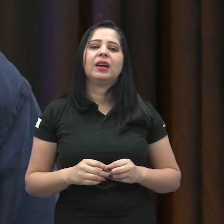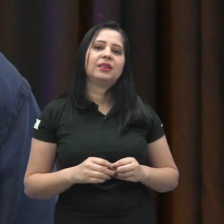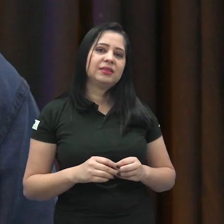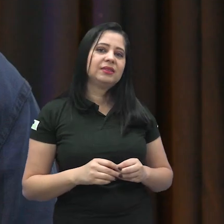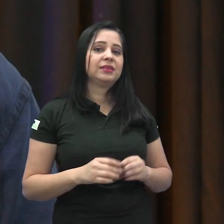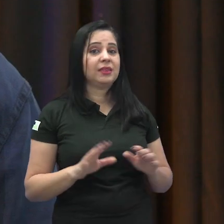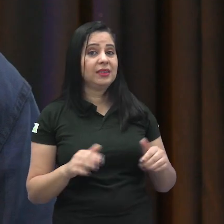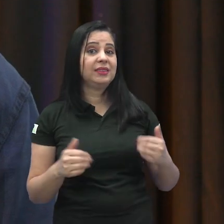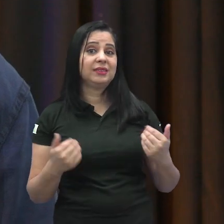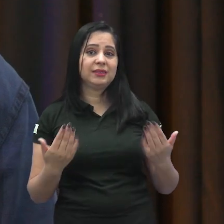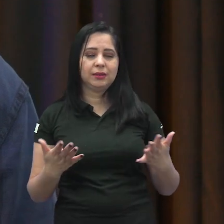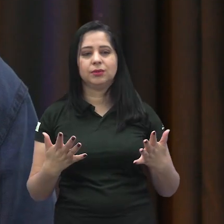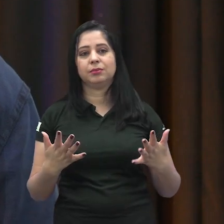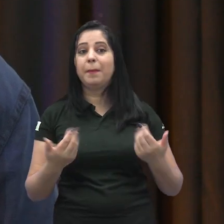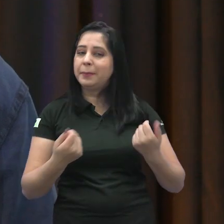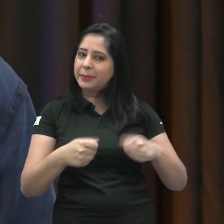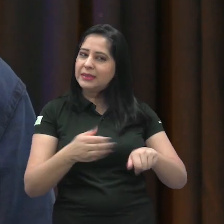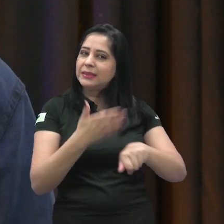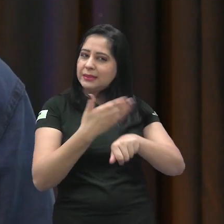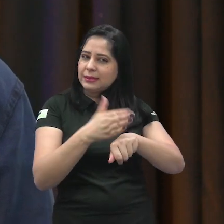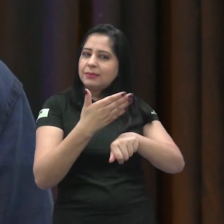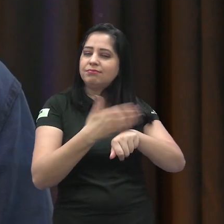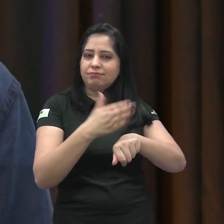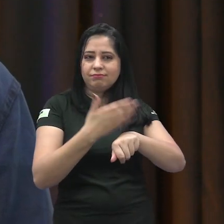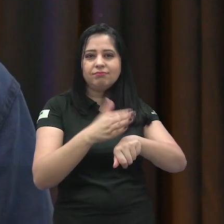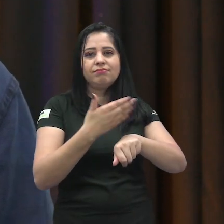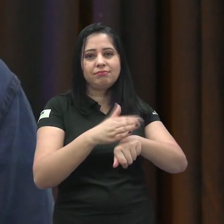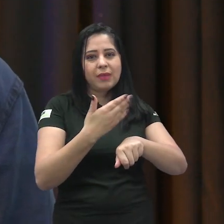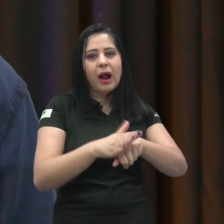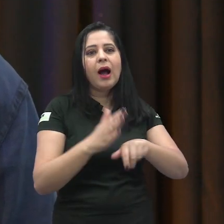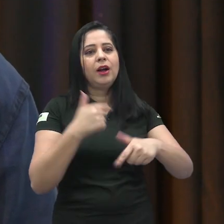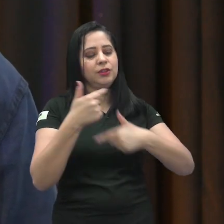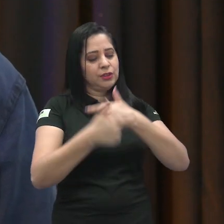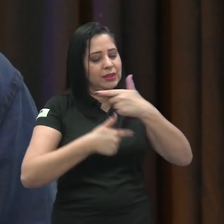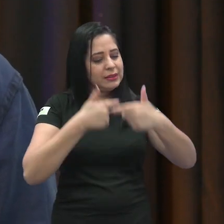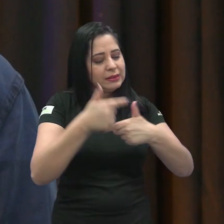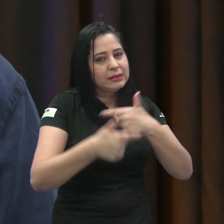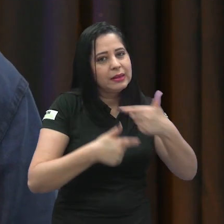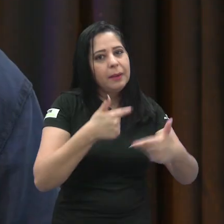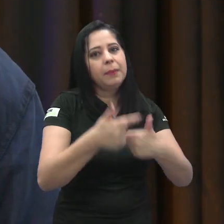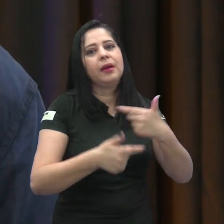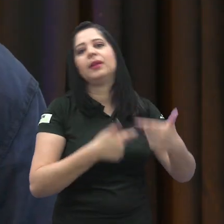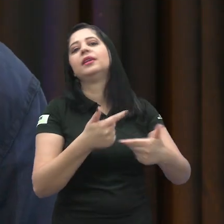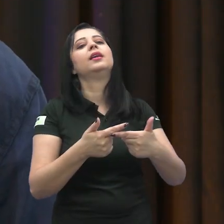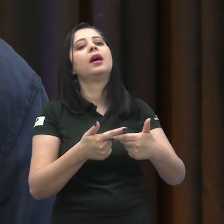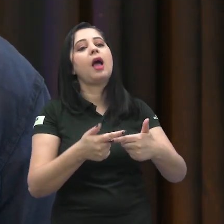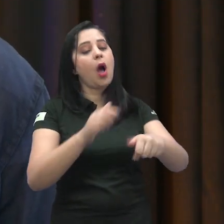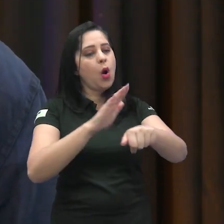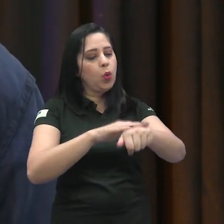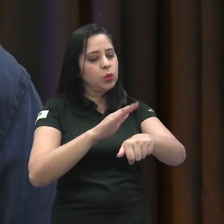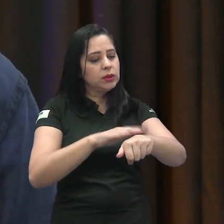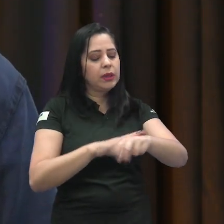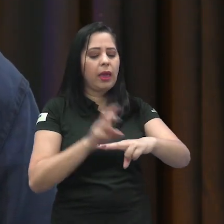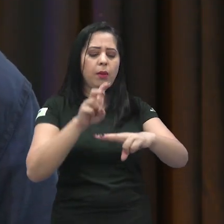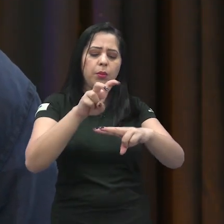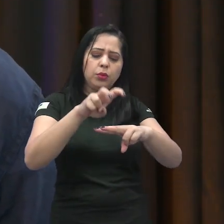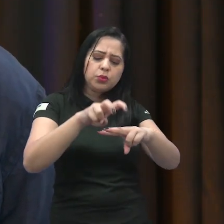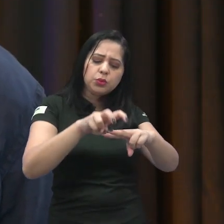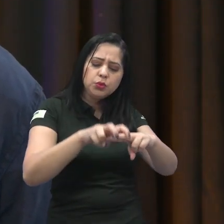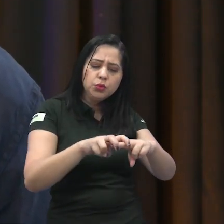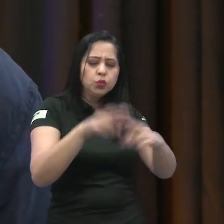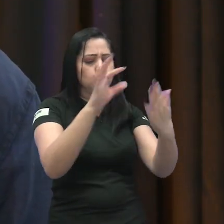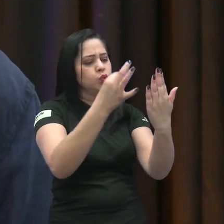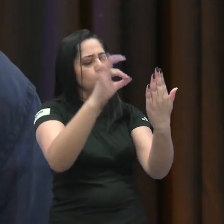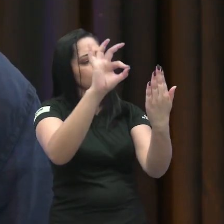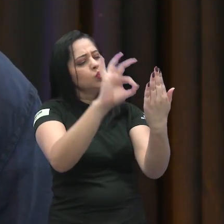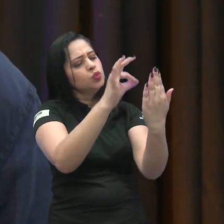tudo um exercício, né? É tudo um exercício. Eu acho que tudo vem do trabalho, de tempo investido,